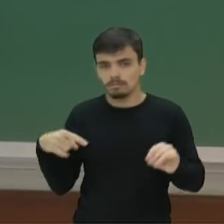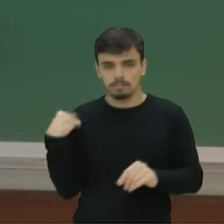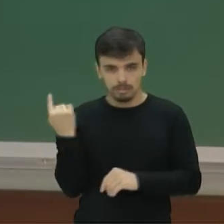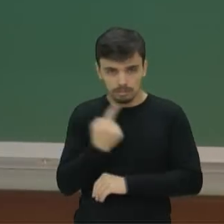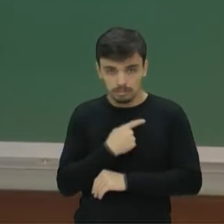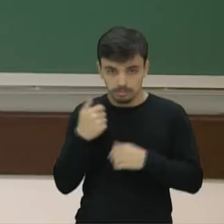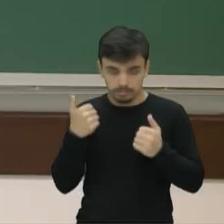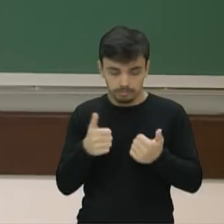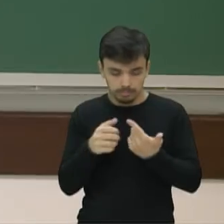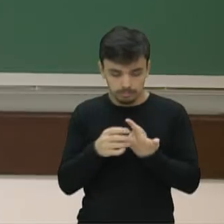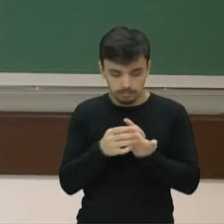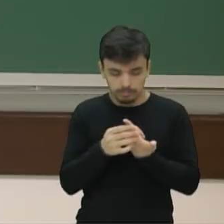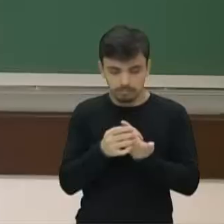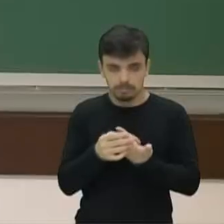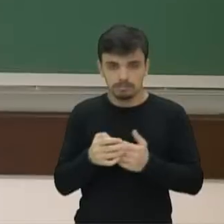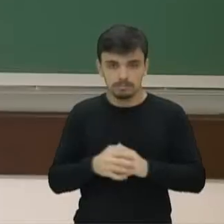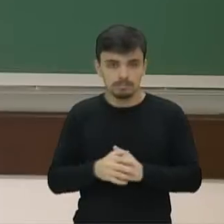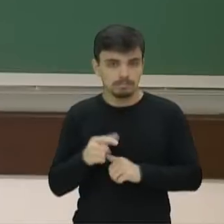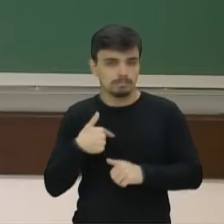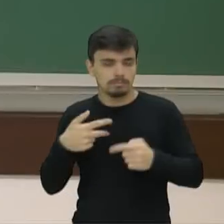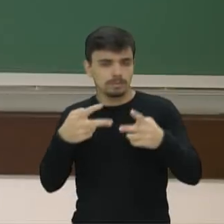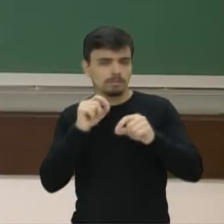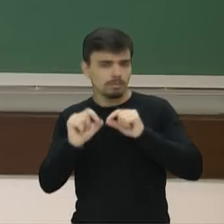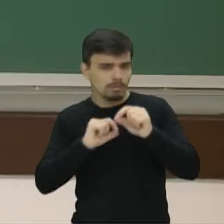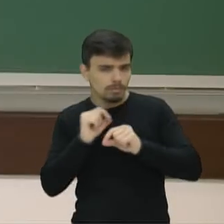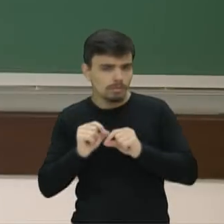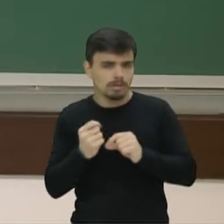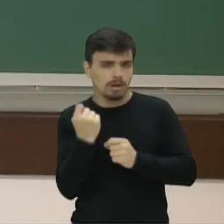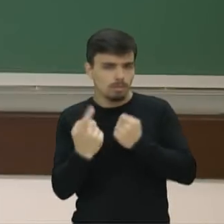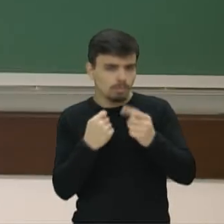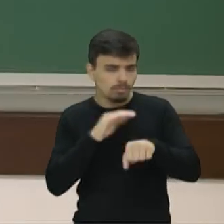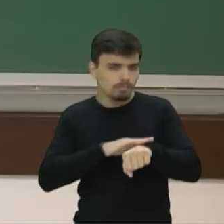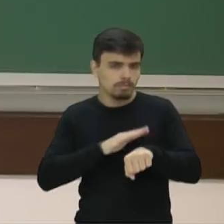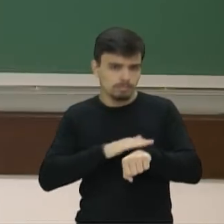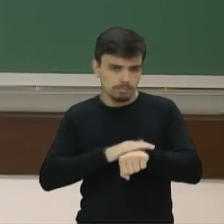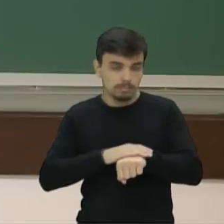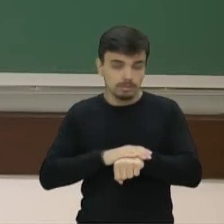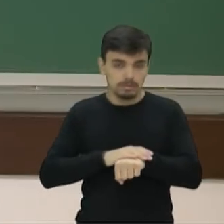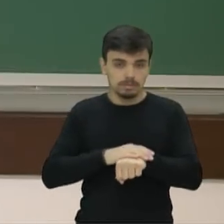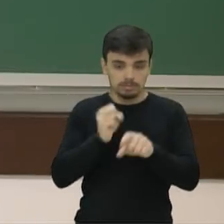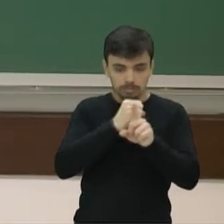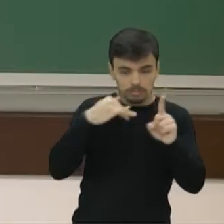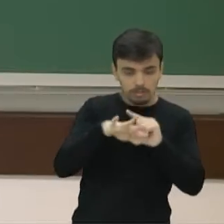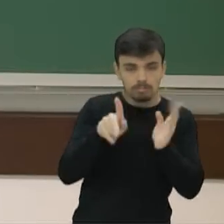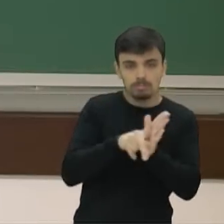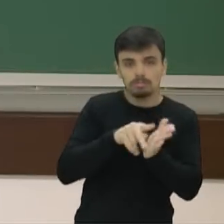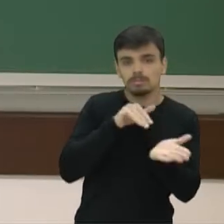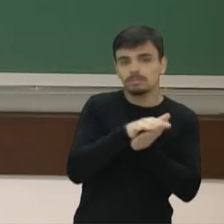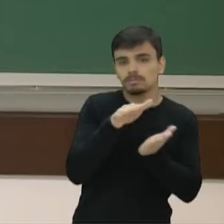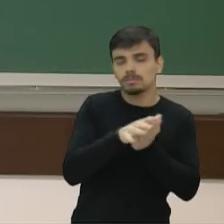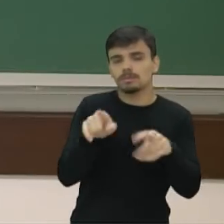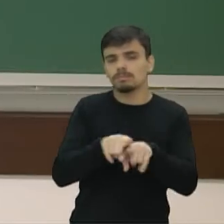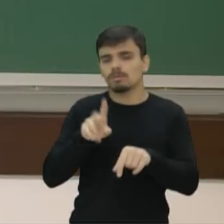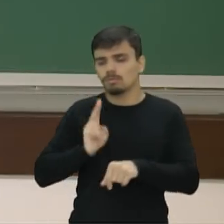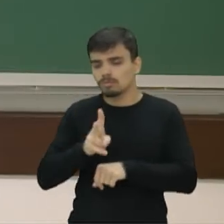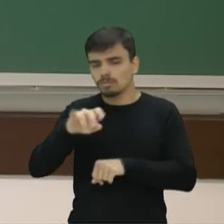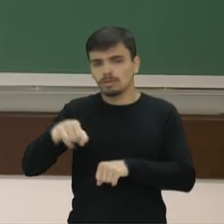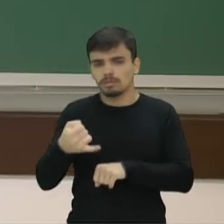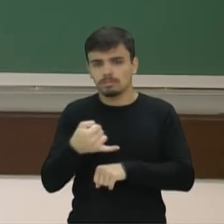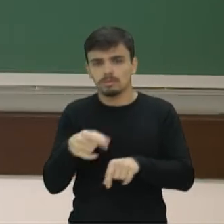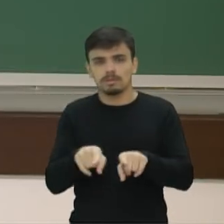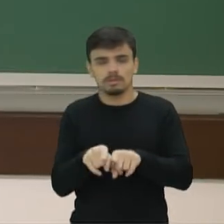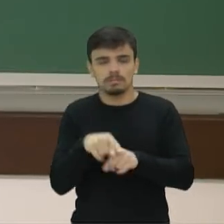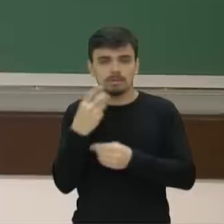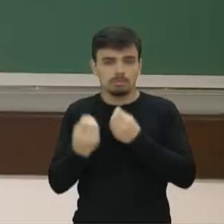nós. A gente vai perceber que em determinado momento, se a sociedade de consumo continuar explorando da forma